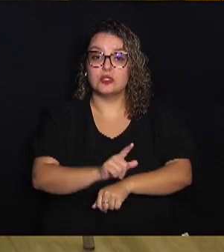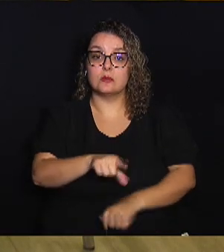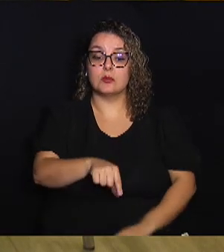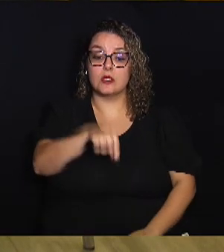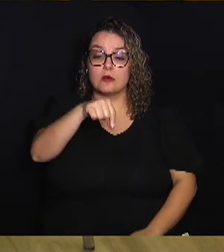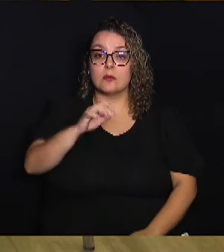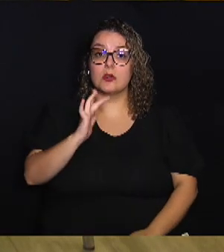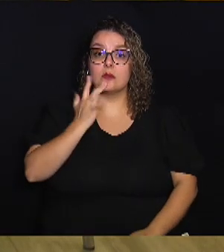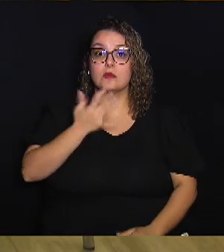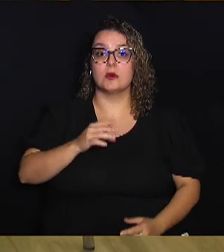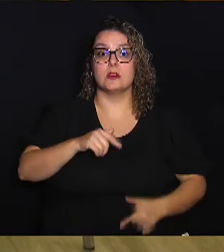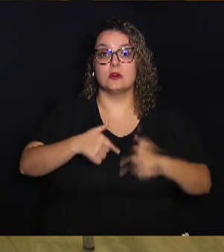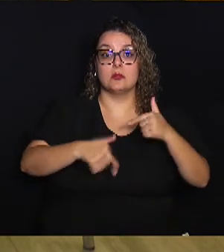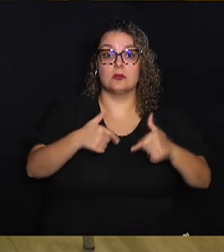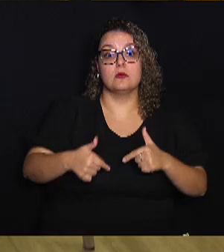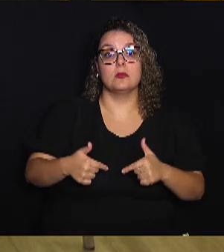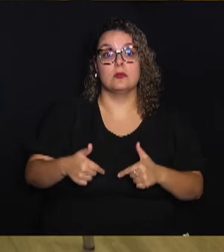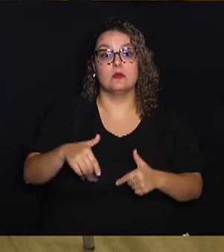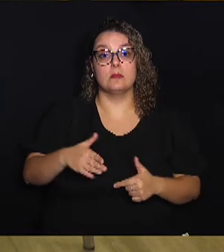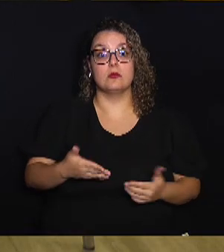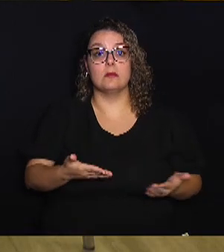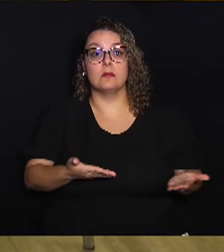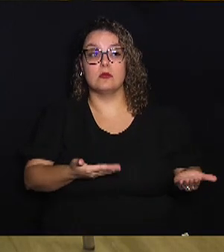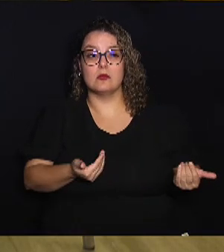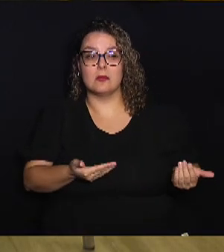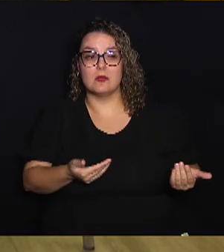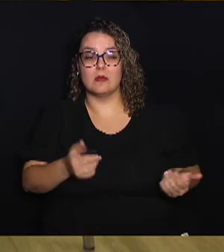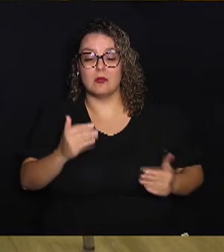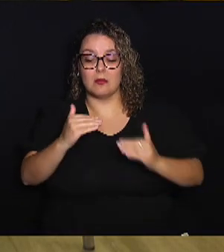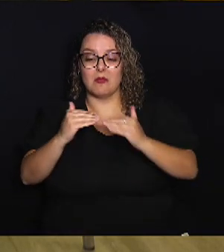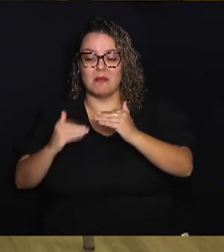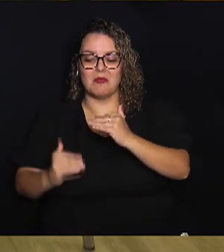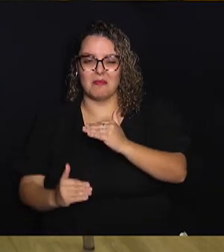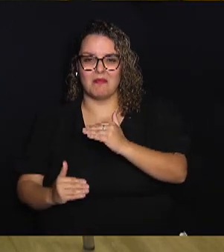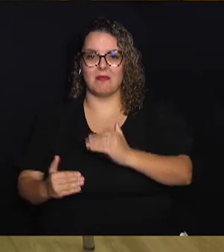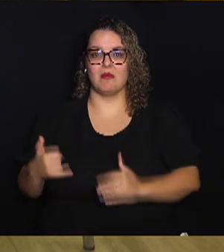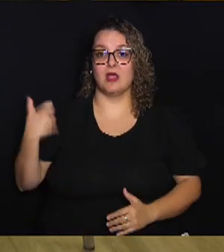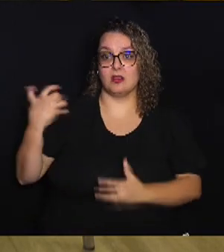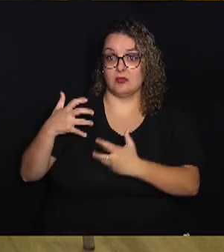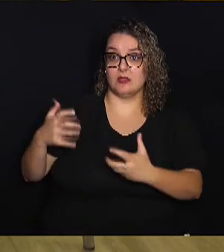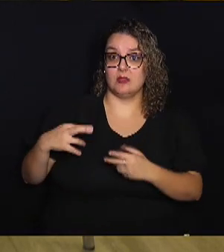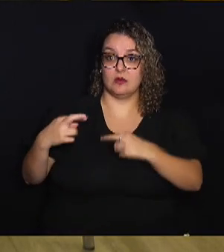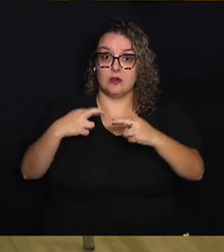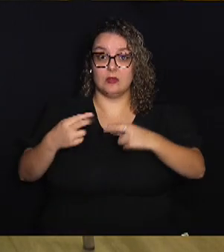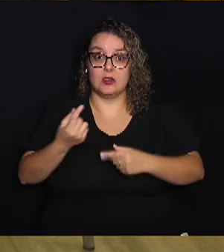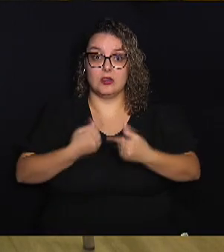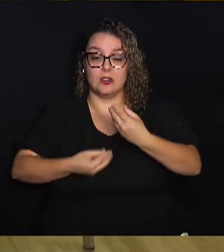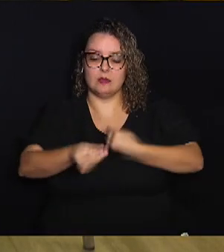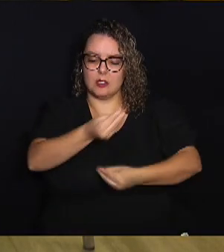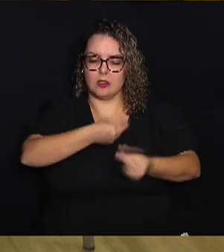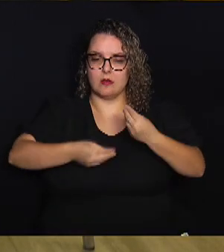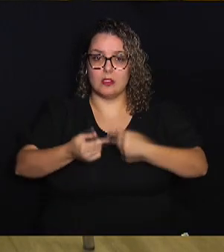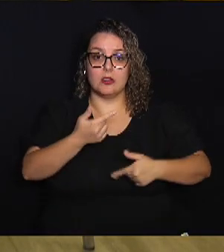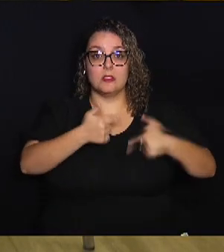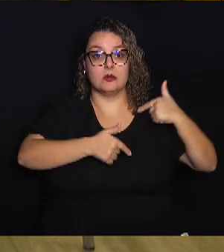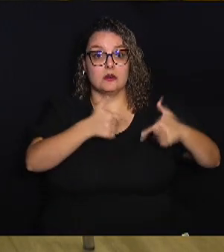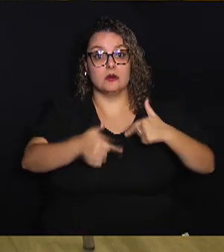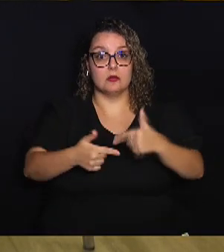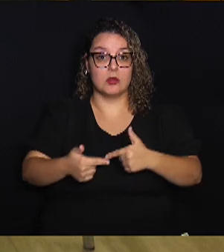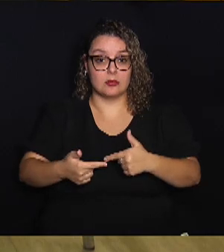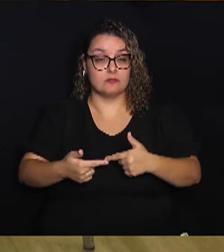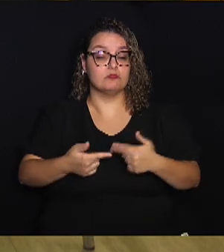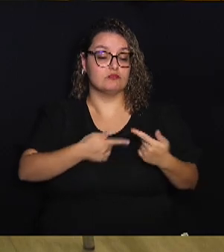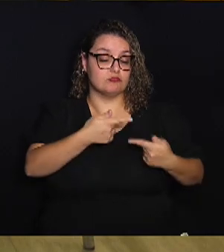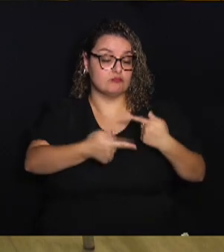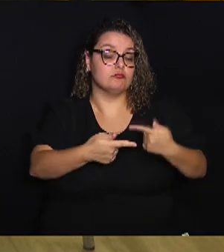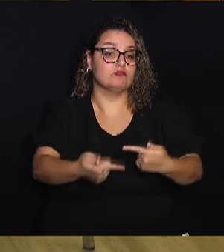contratar trabalhadores mais velhos. Esse estudo investigou a integração desta geração no mercado de trabalho e foi